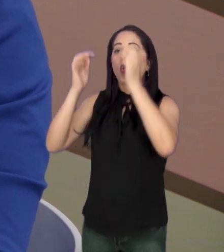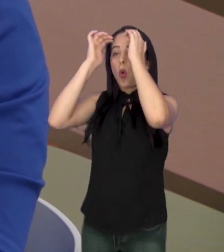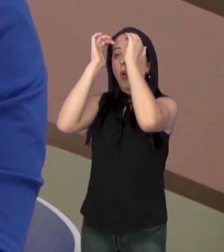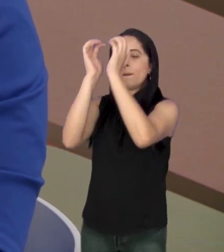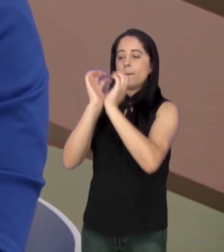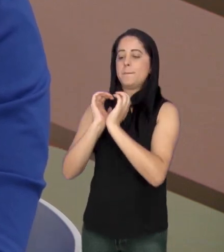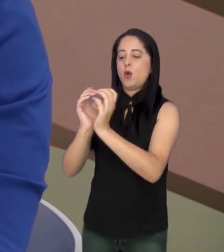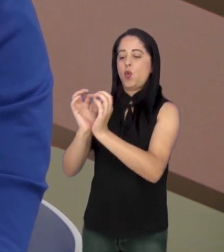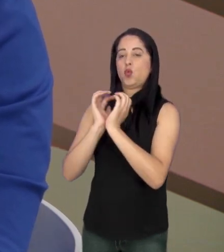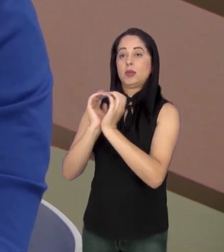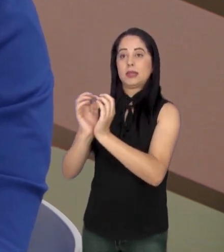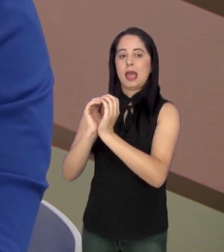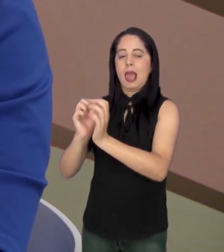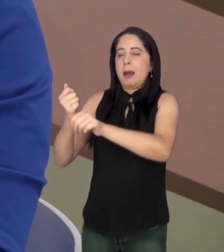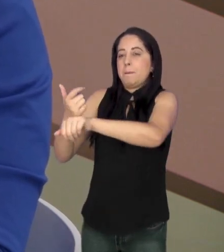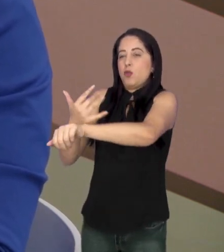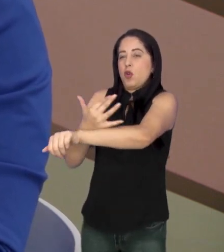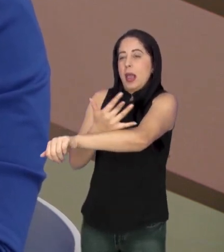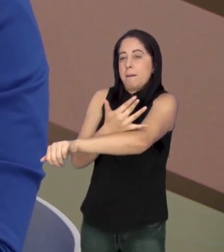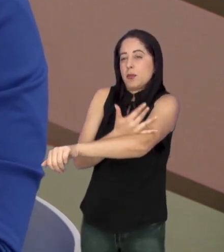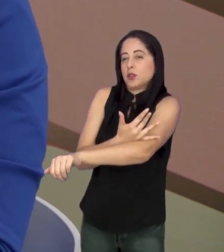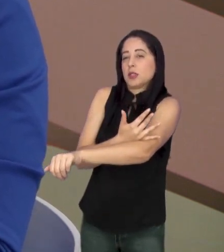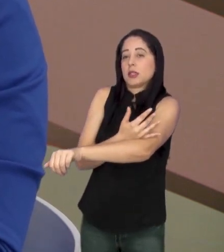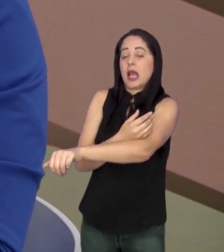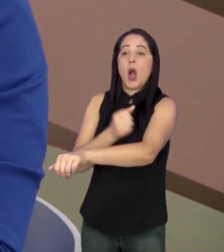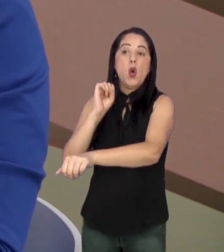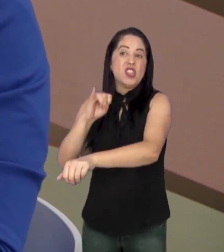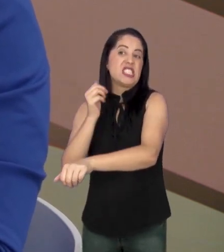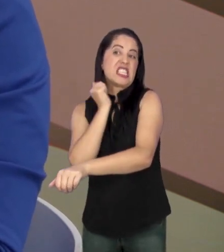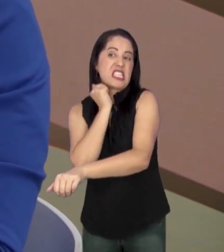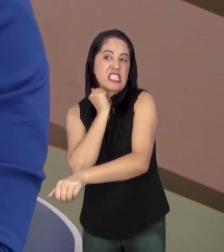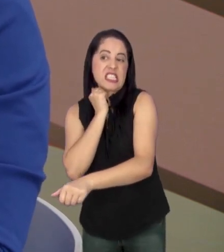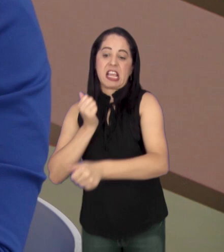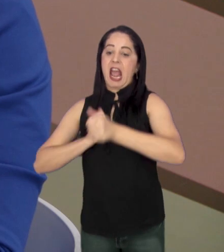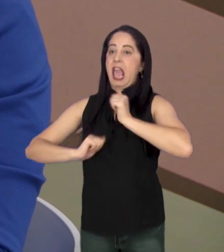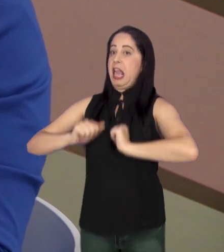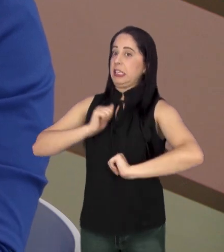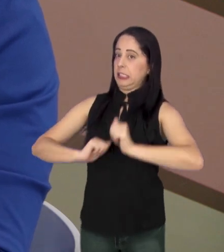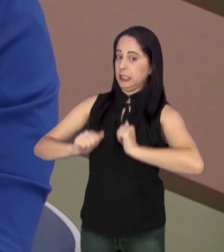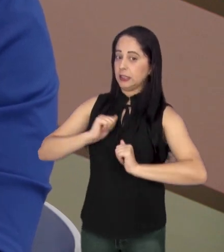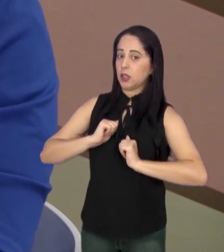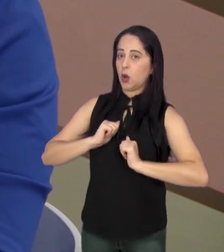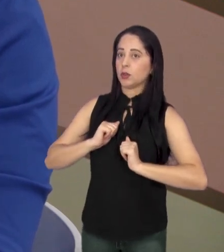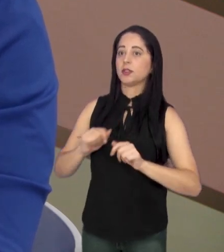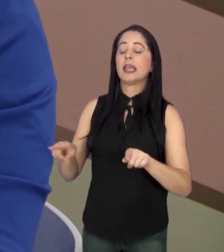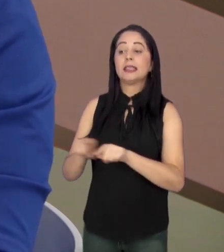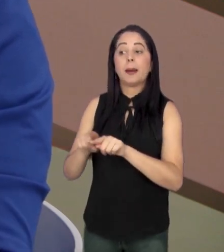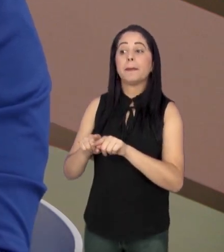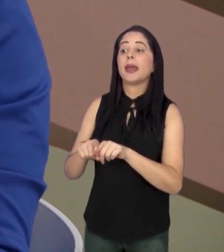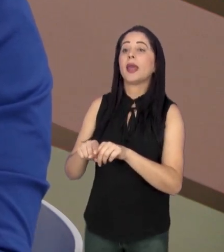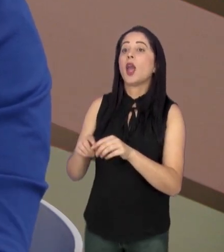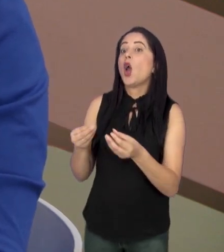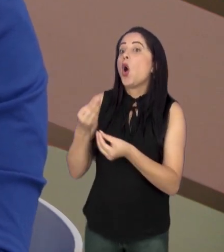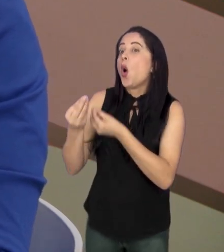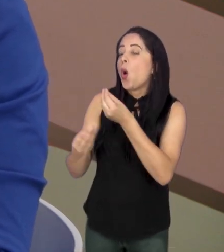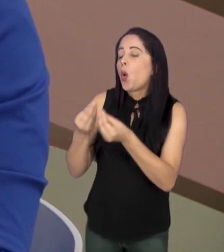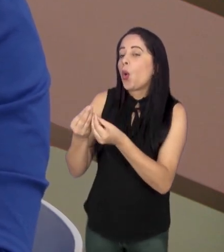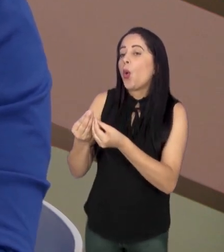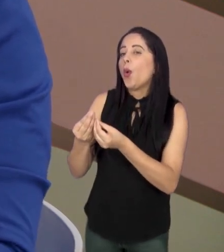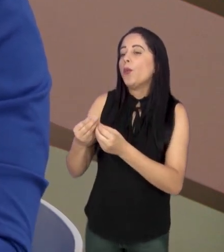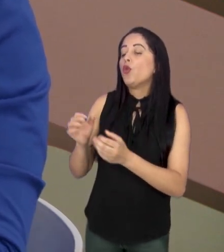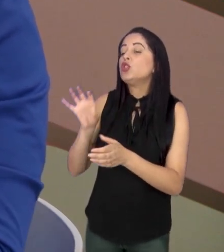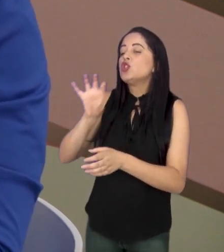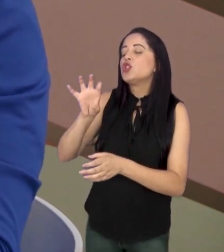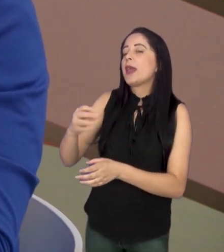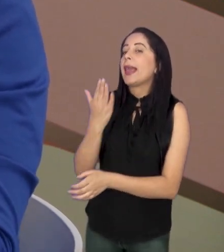estão as ondas da emoção desse paciente, como é que está o nível de estresse, de ansiedade, e o teste de alimentos, para poder saber sobre sensibilidades